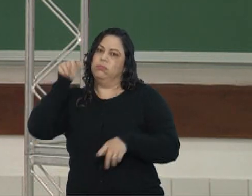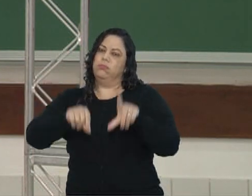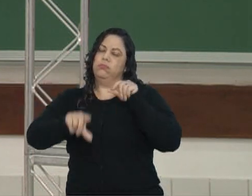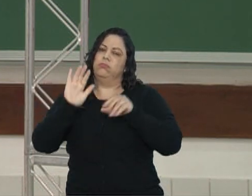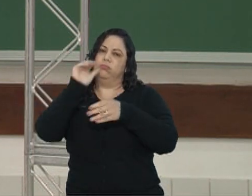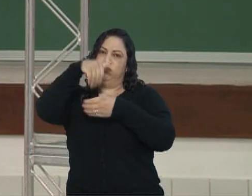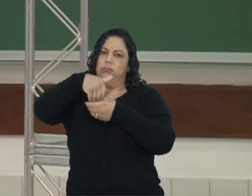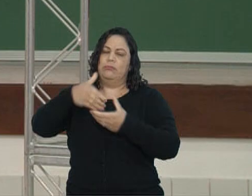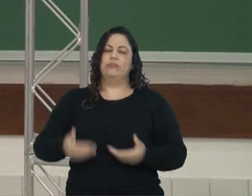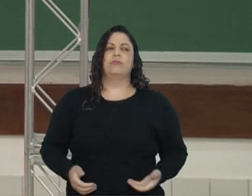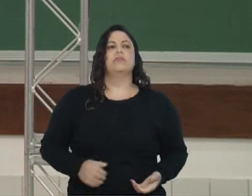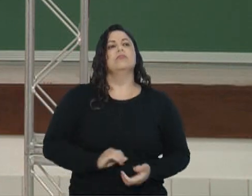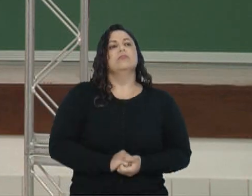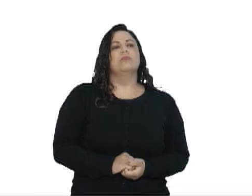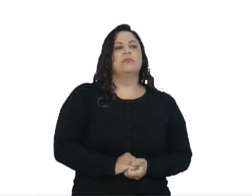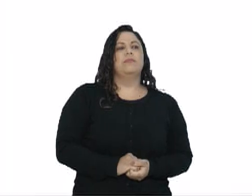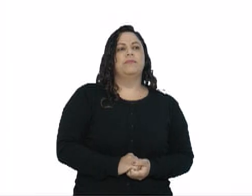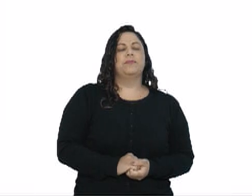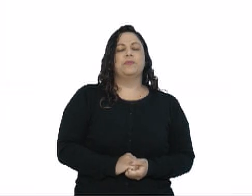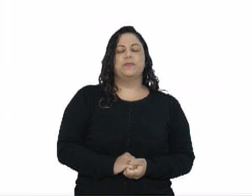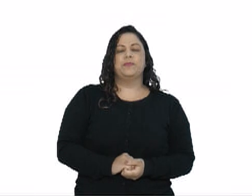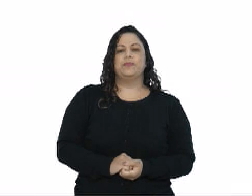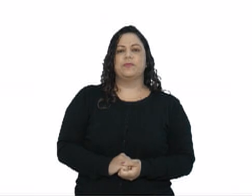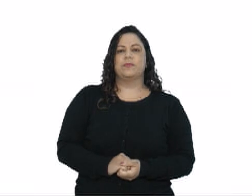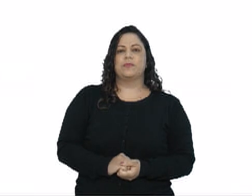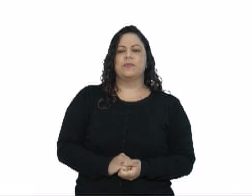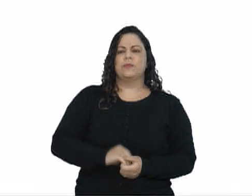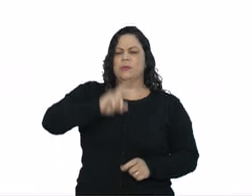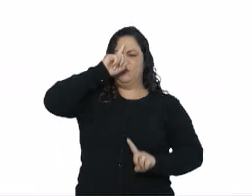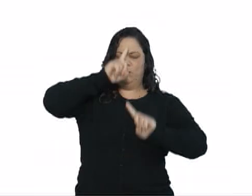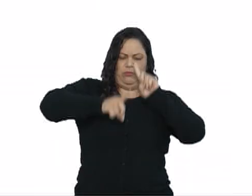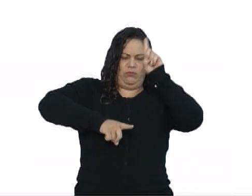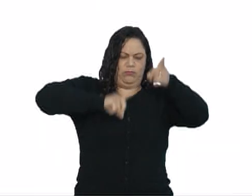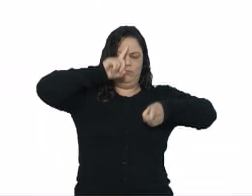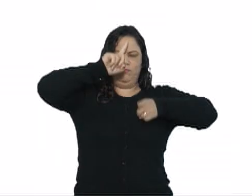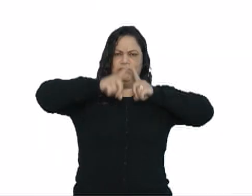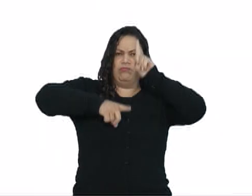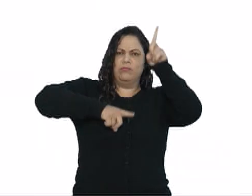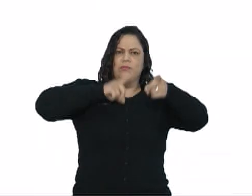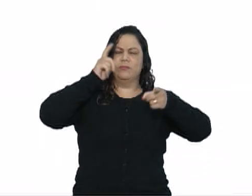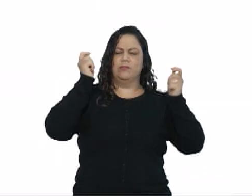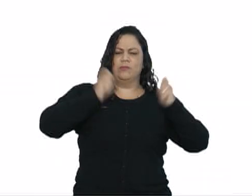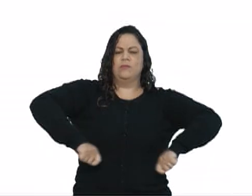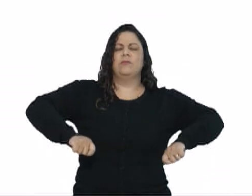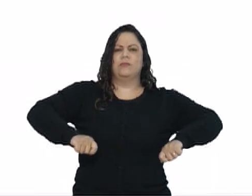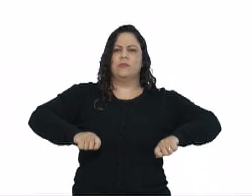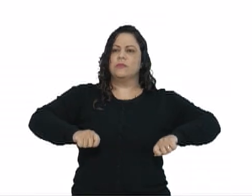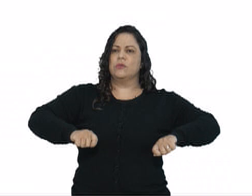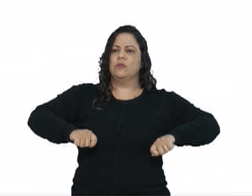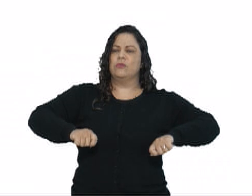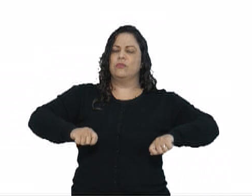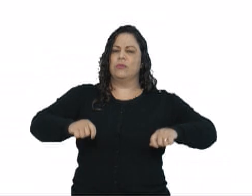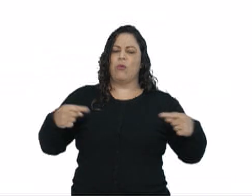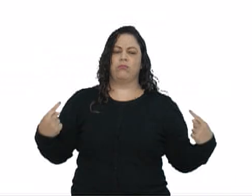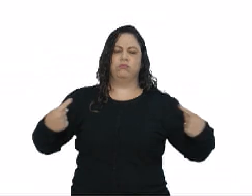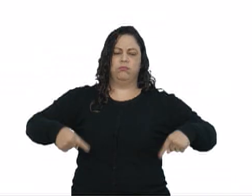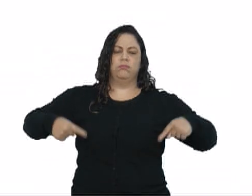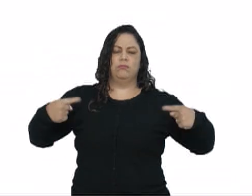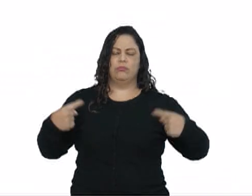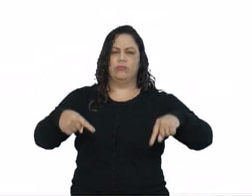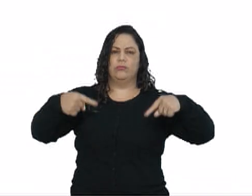eleitorais. O autoritarismo reprime toda e qualquer oposição política